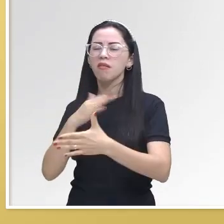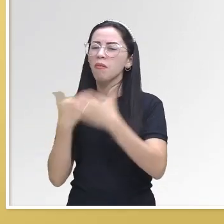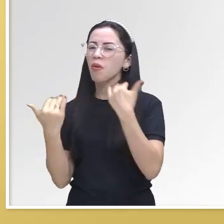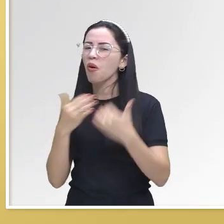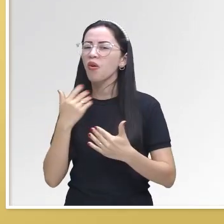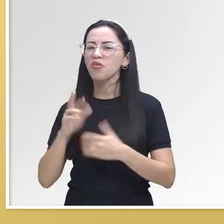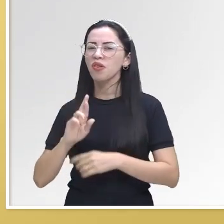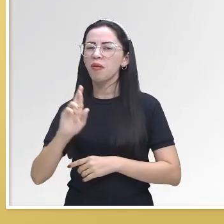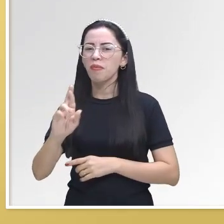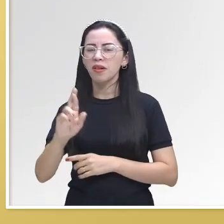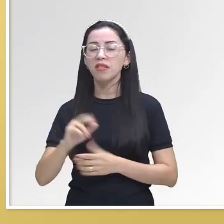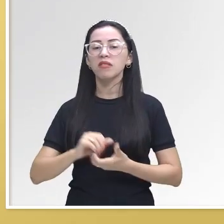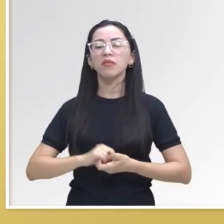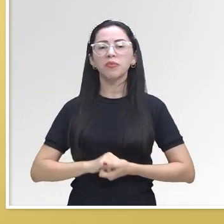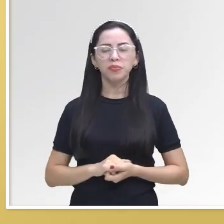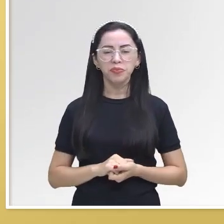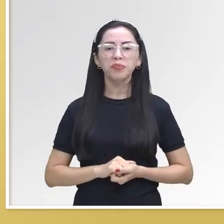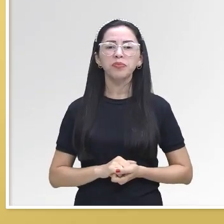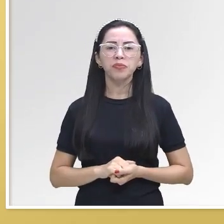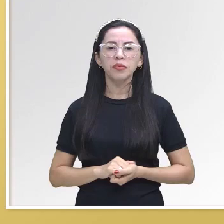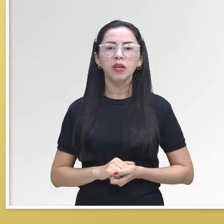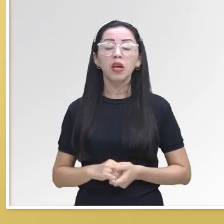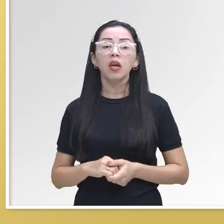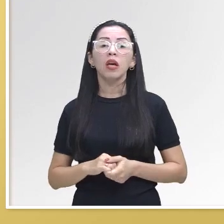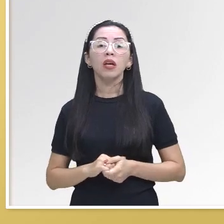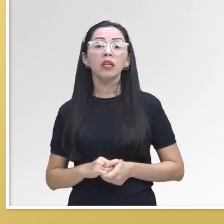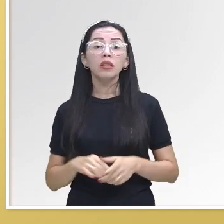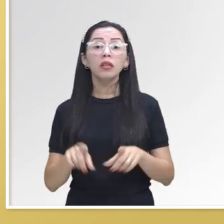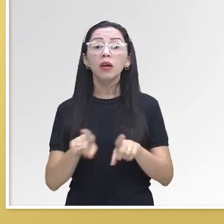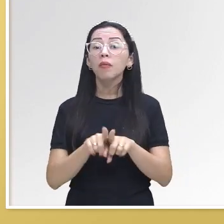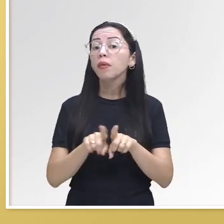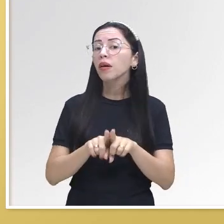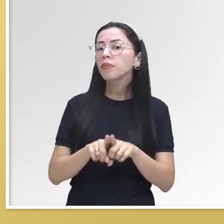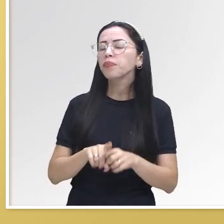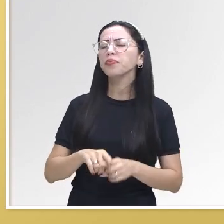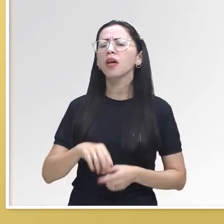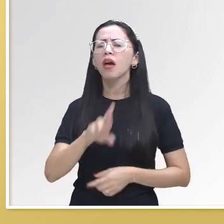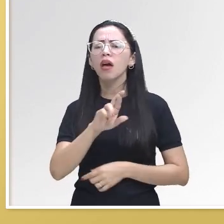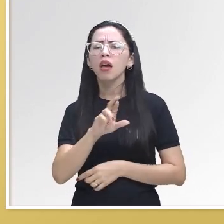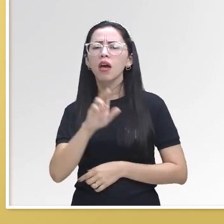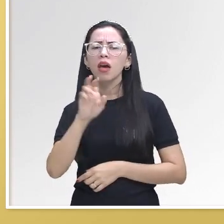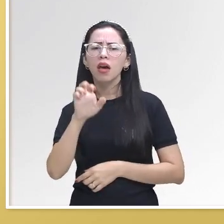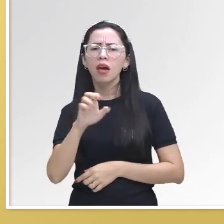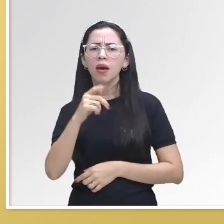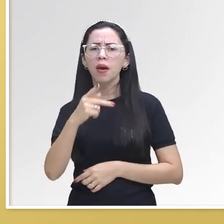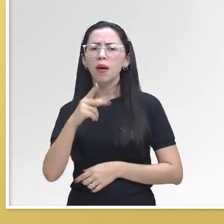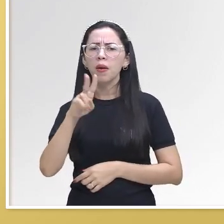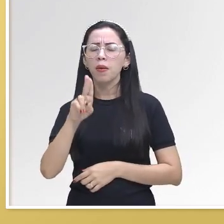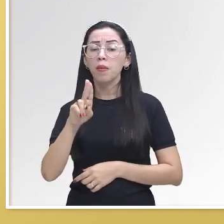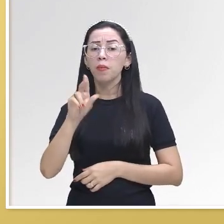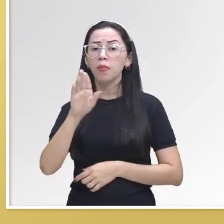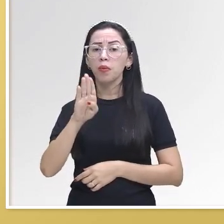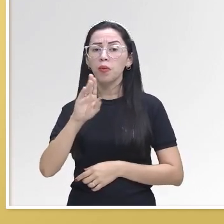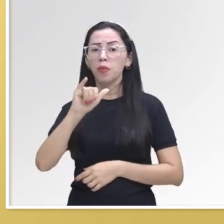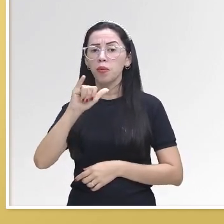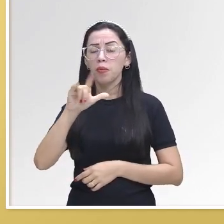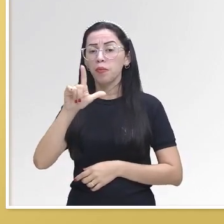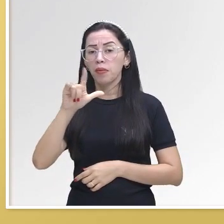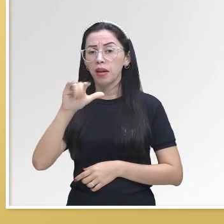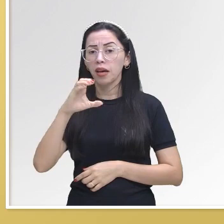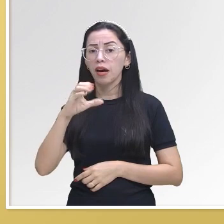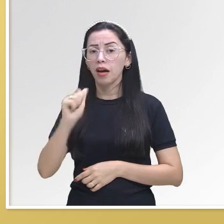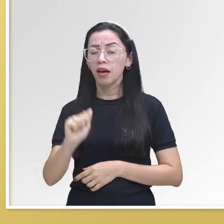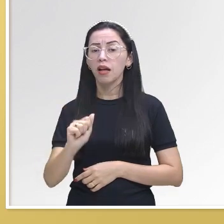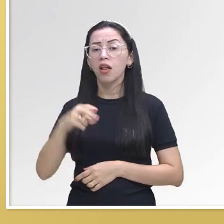da anistia e movimento pelas diretas já. República Nova, Constituição de 1988,